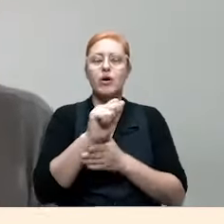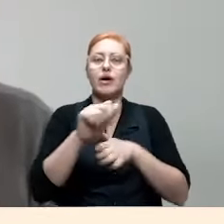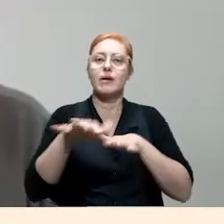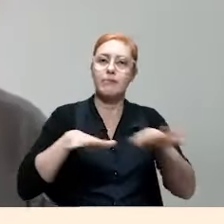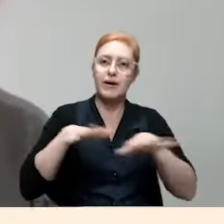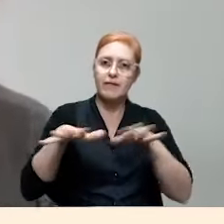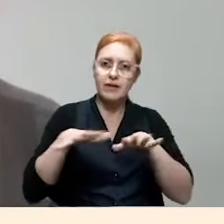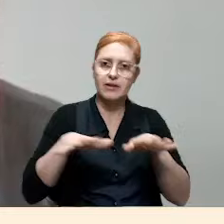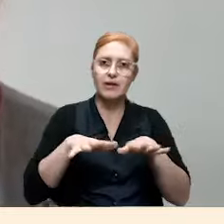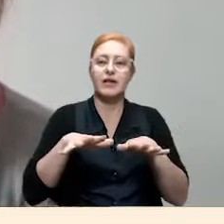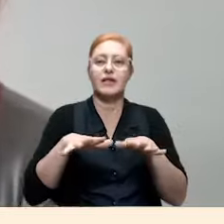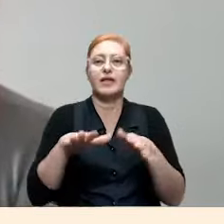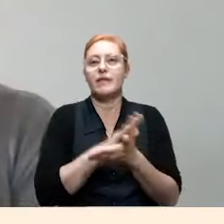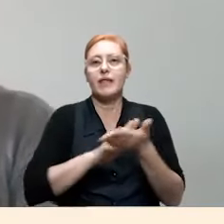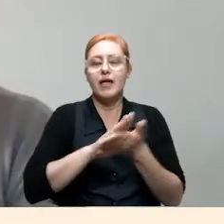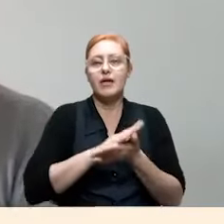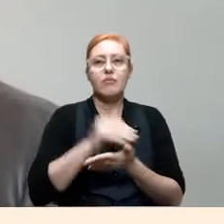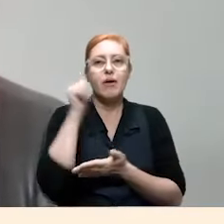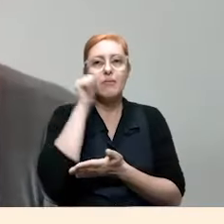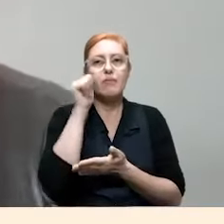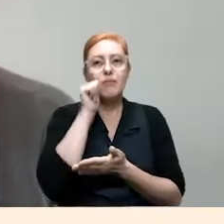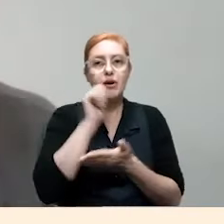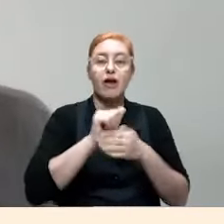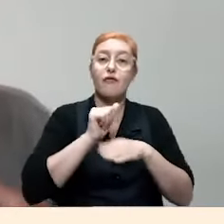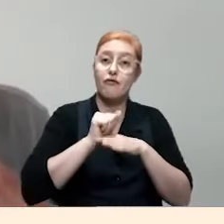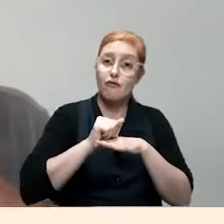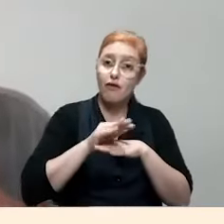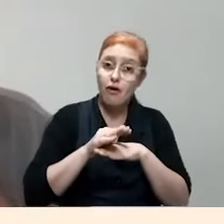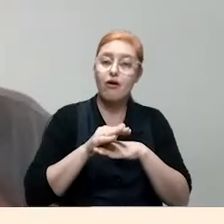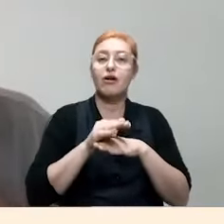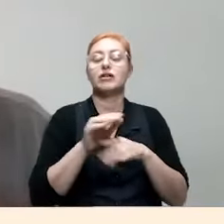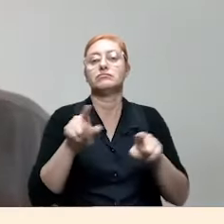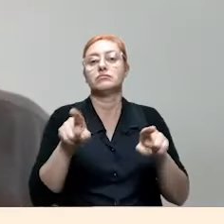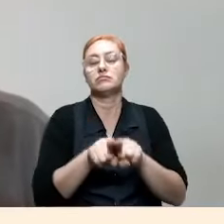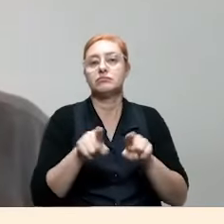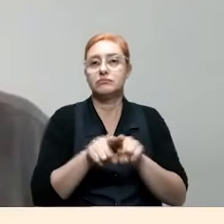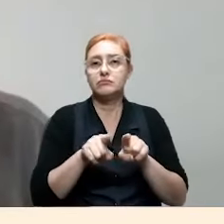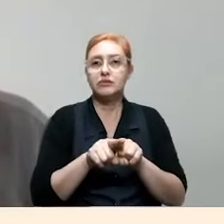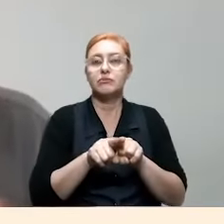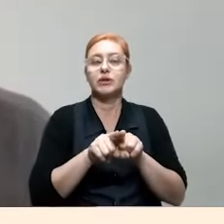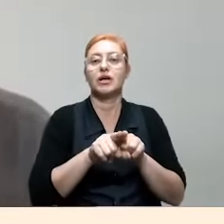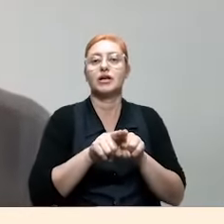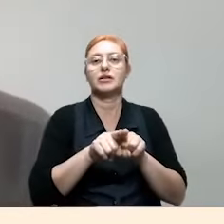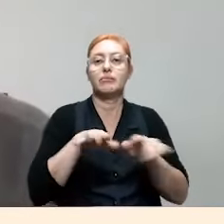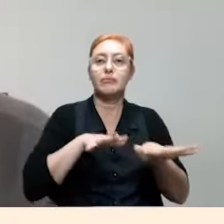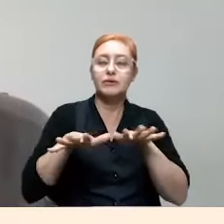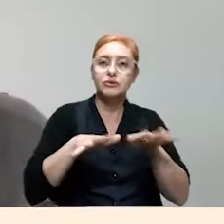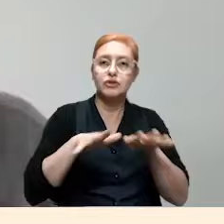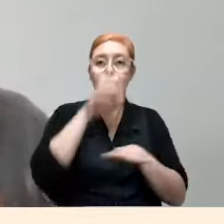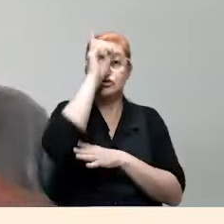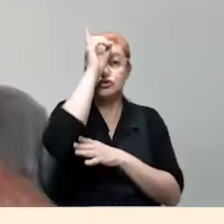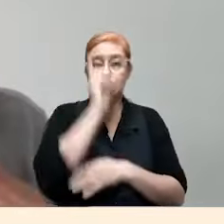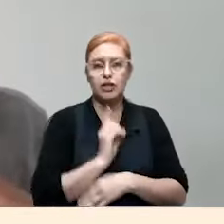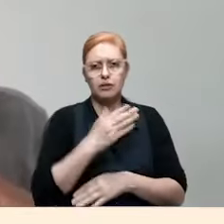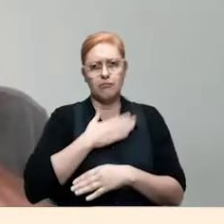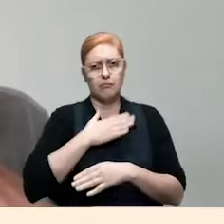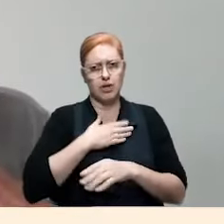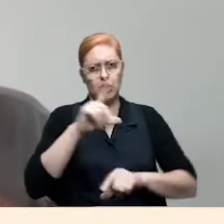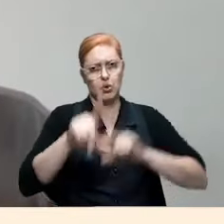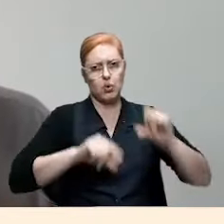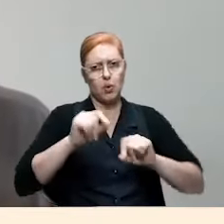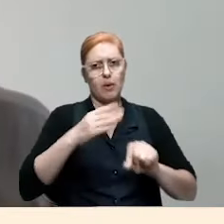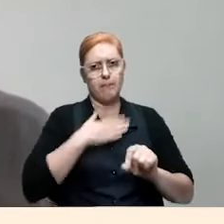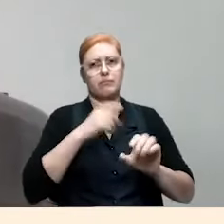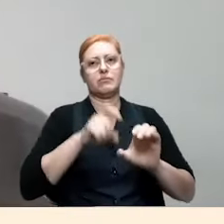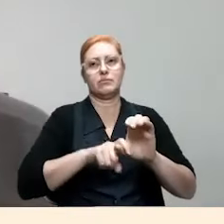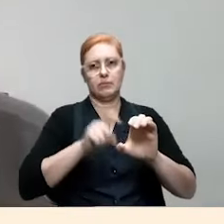da manifestação pelo direito às minhas decisões, à minha autonomia, né? Por